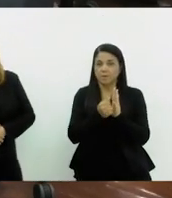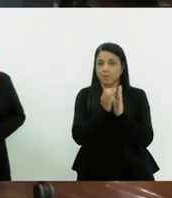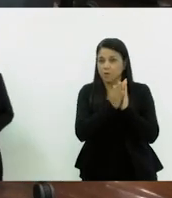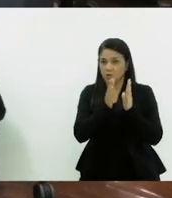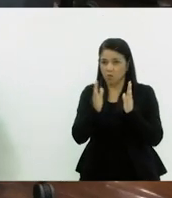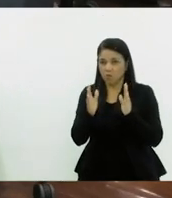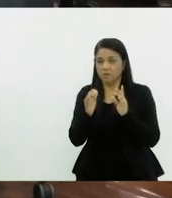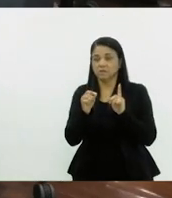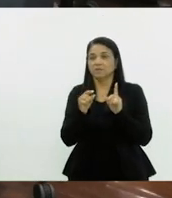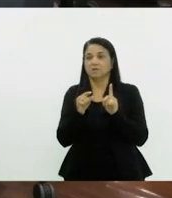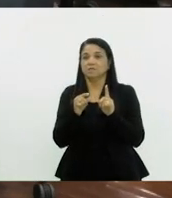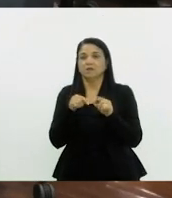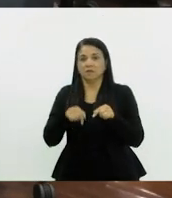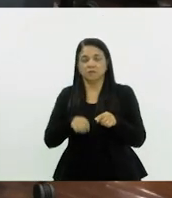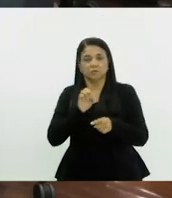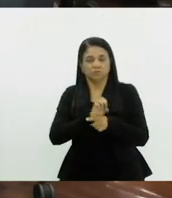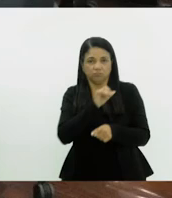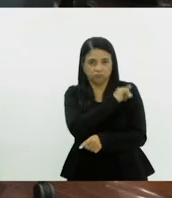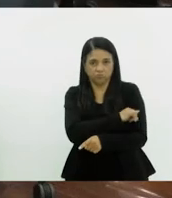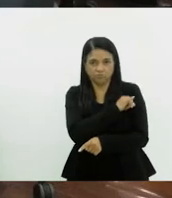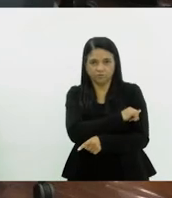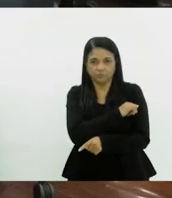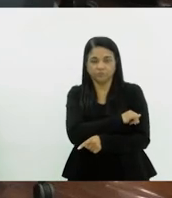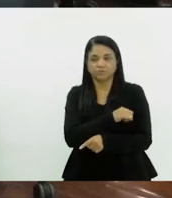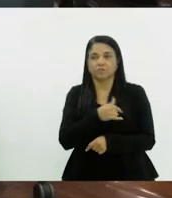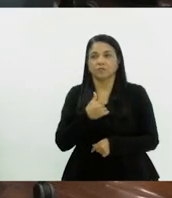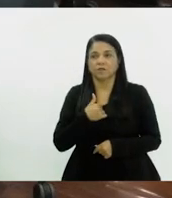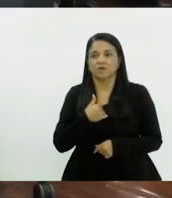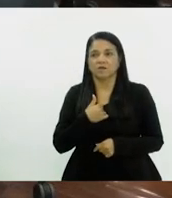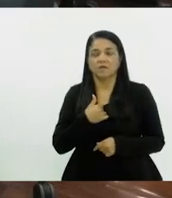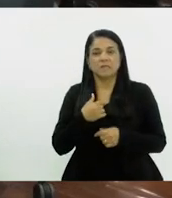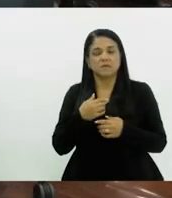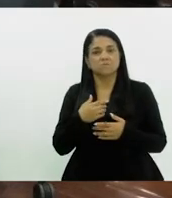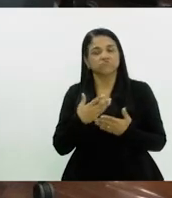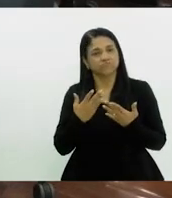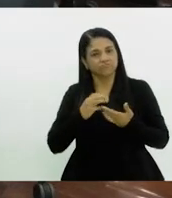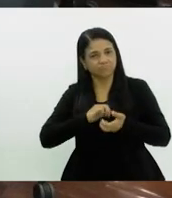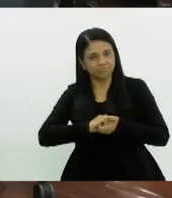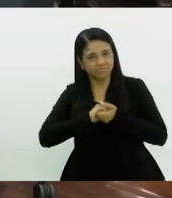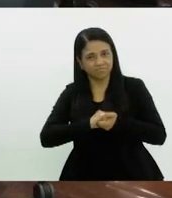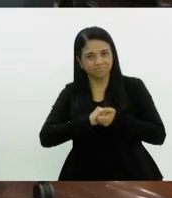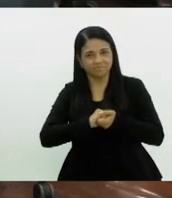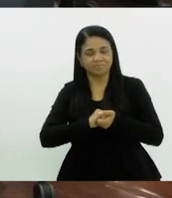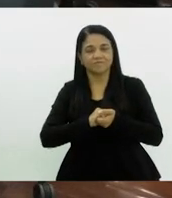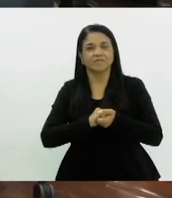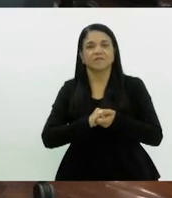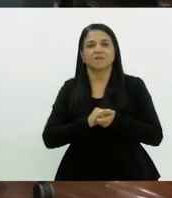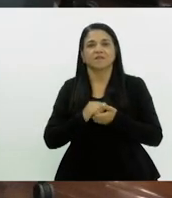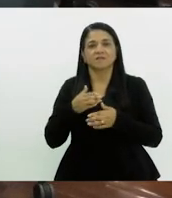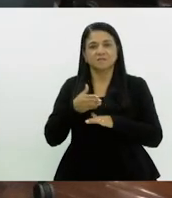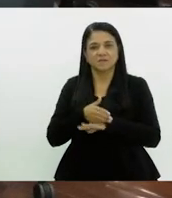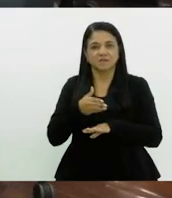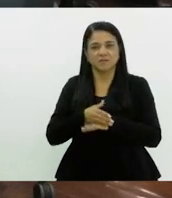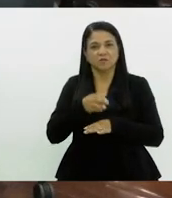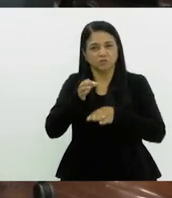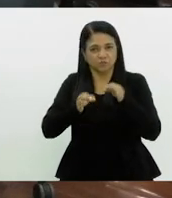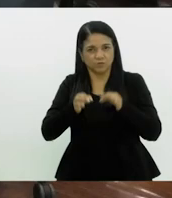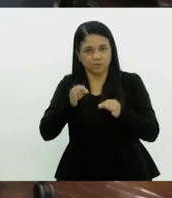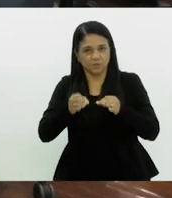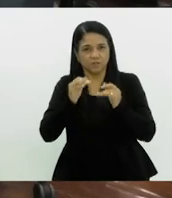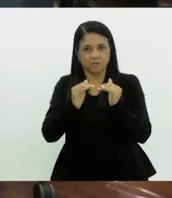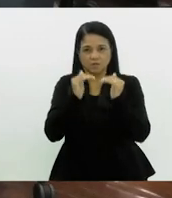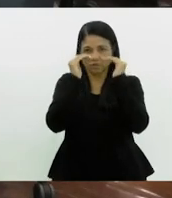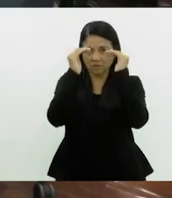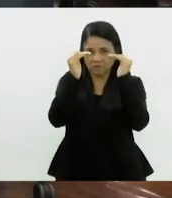antiproibicionista aqui no Rio de Janeiro então né e saudar aí a presença dos juristas autoridades